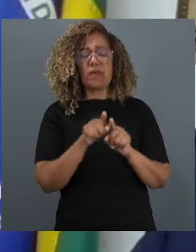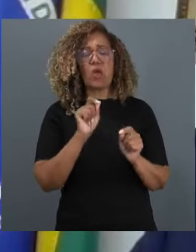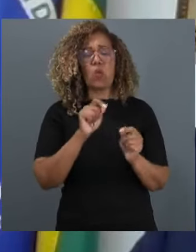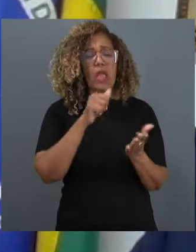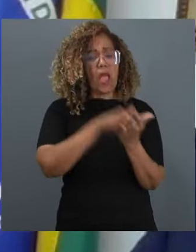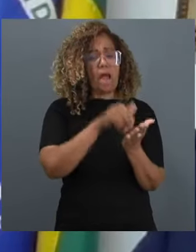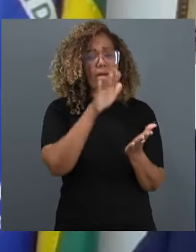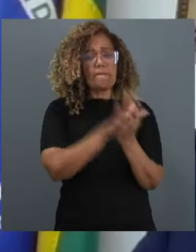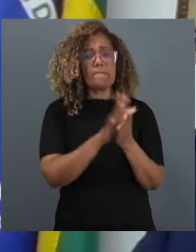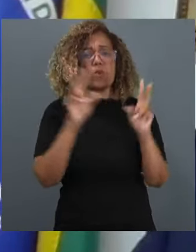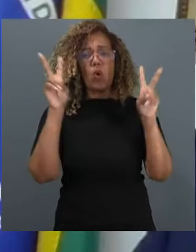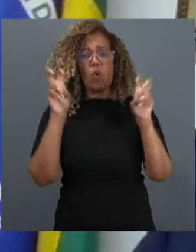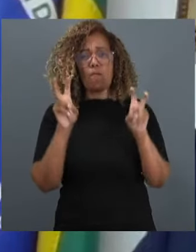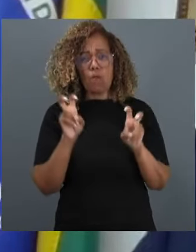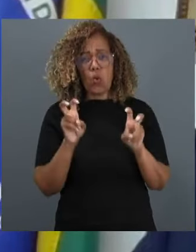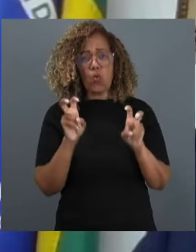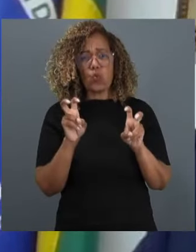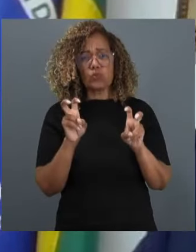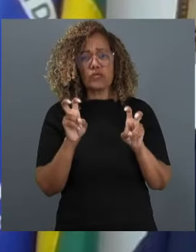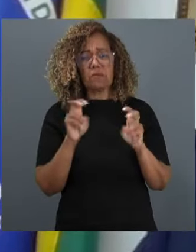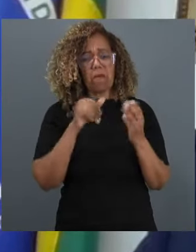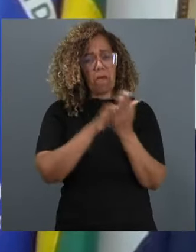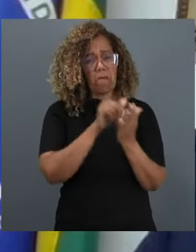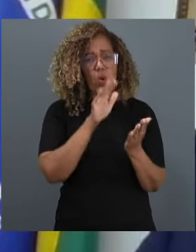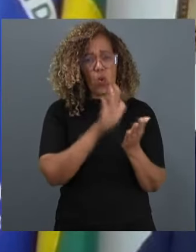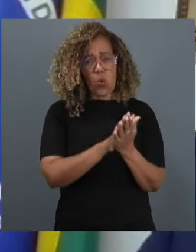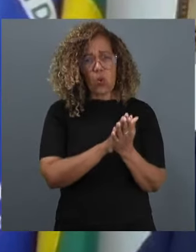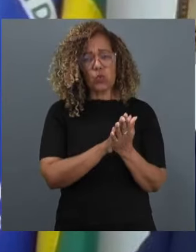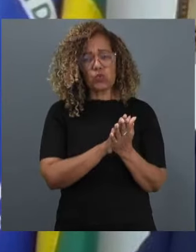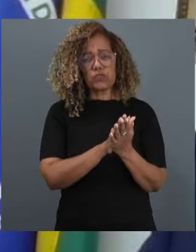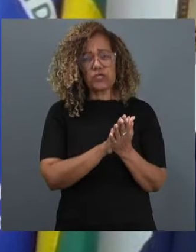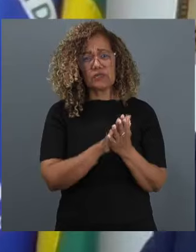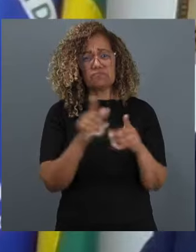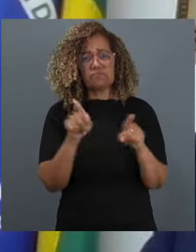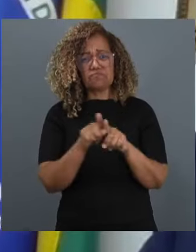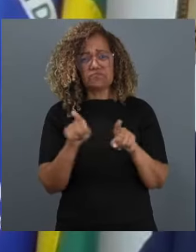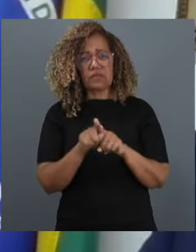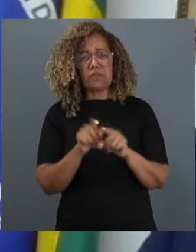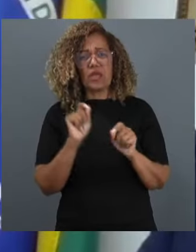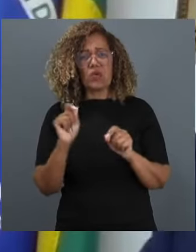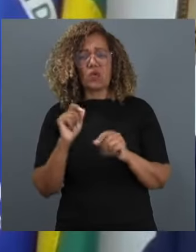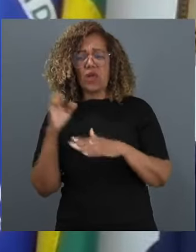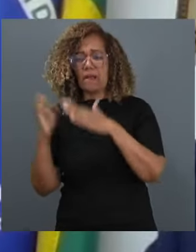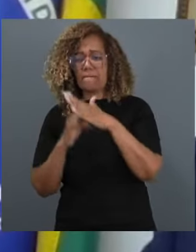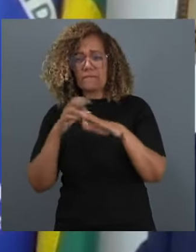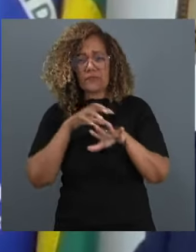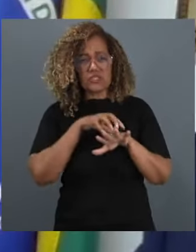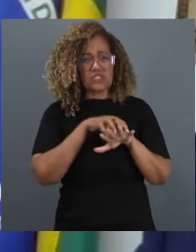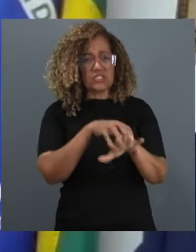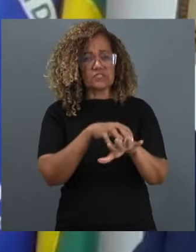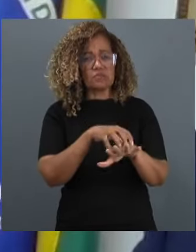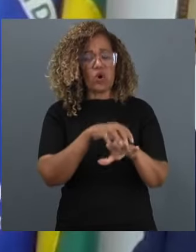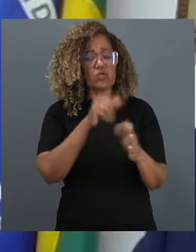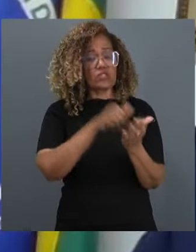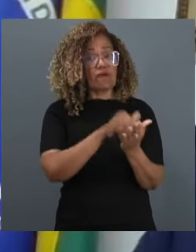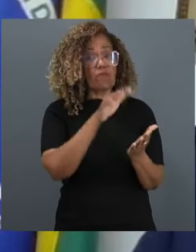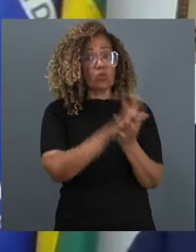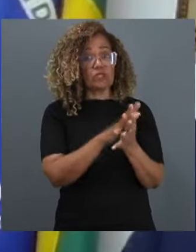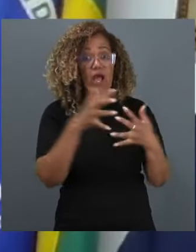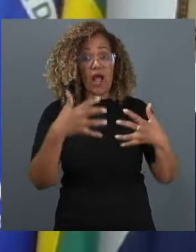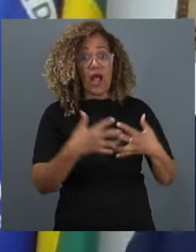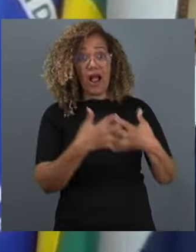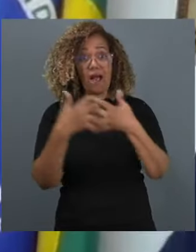multas que a agência de transporte estava multando os caminhões cheios